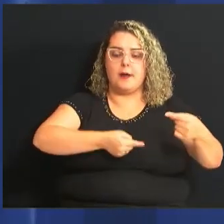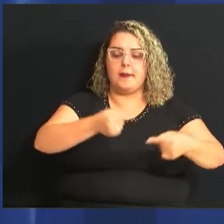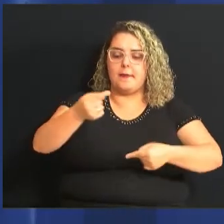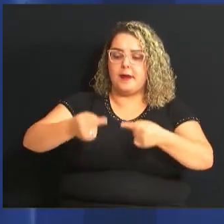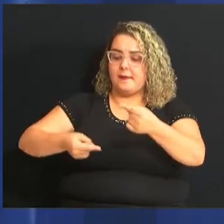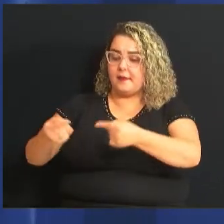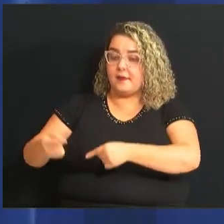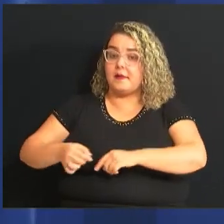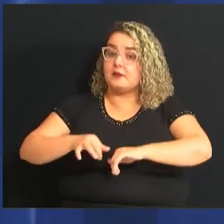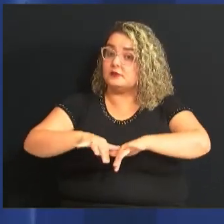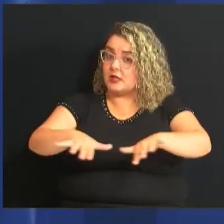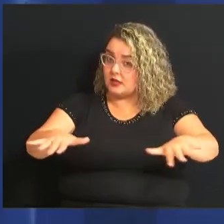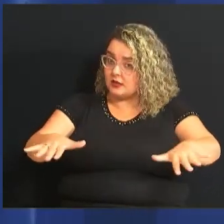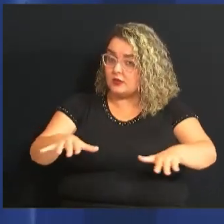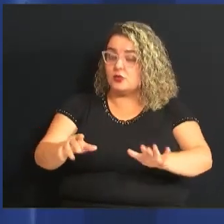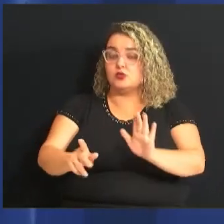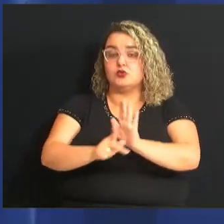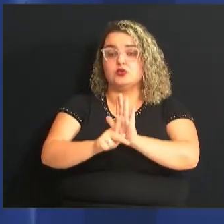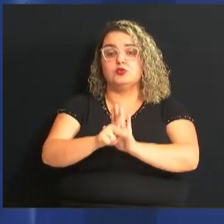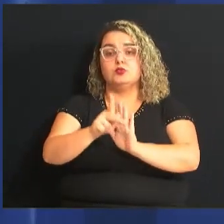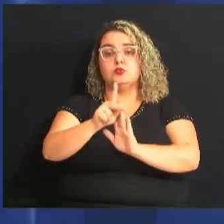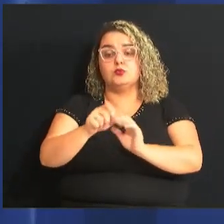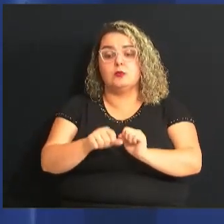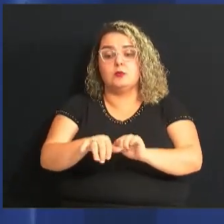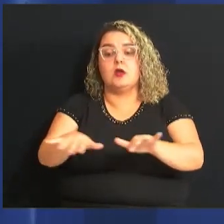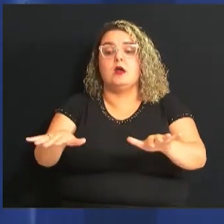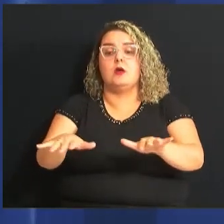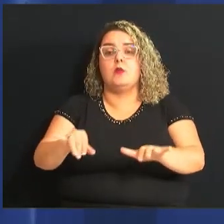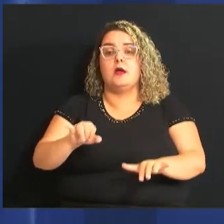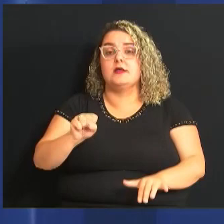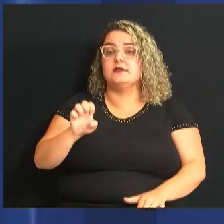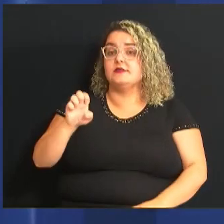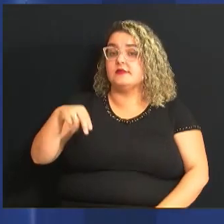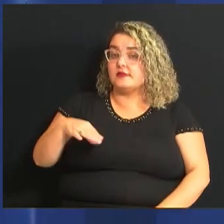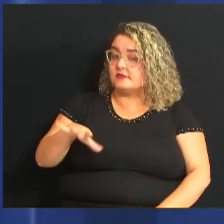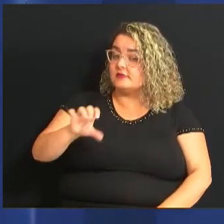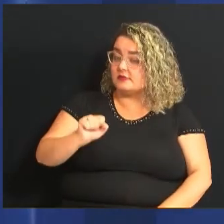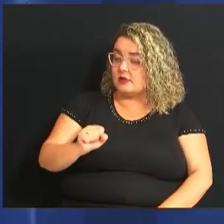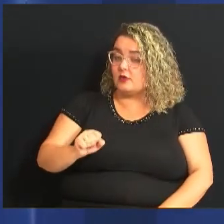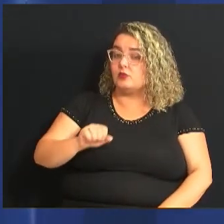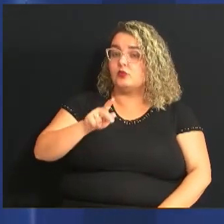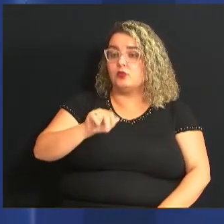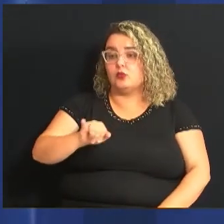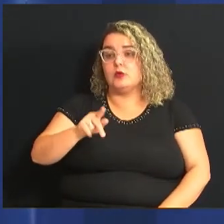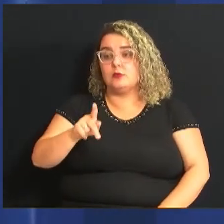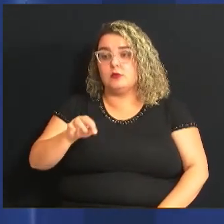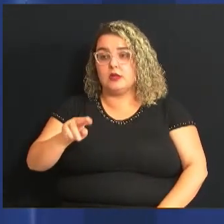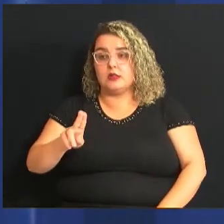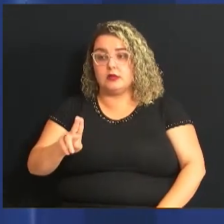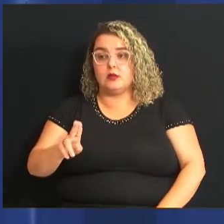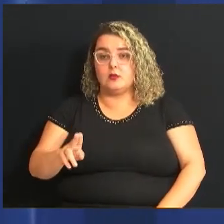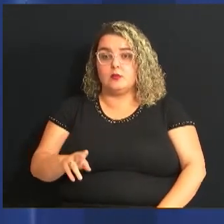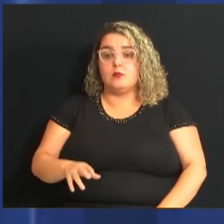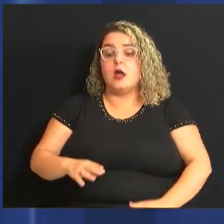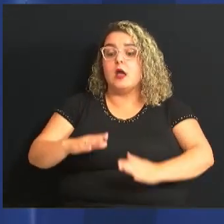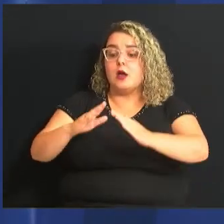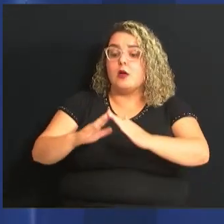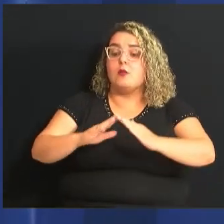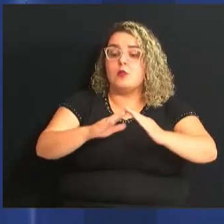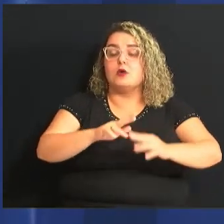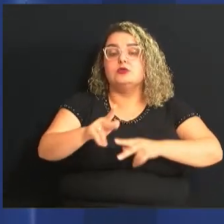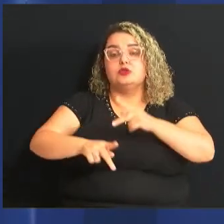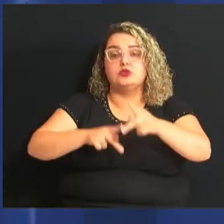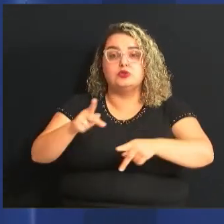discutidas. O projeto, que amplia a isenção do IPTU para englobar moradias populares dos